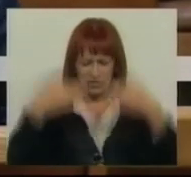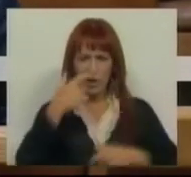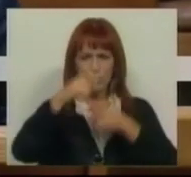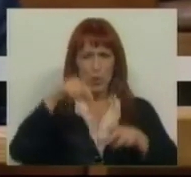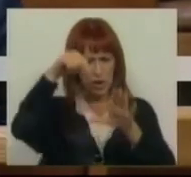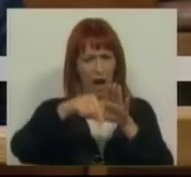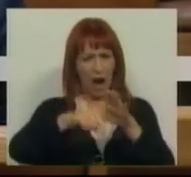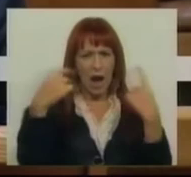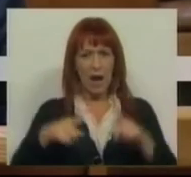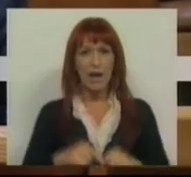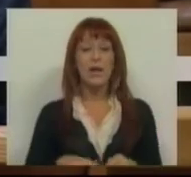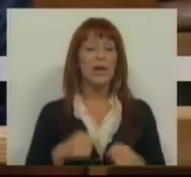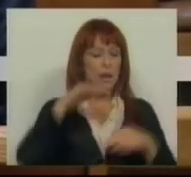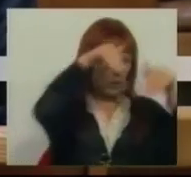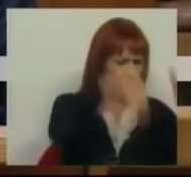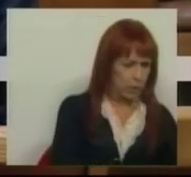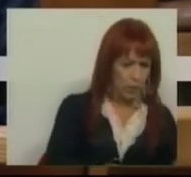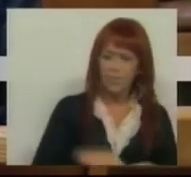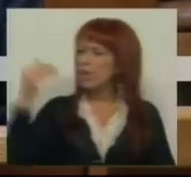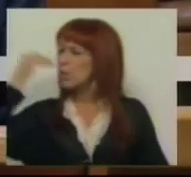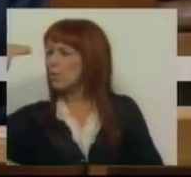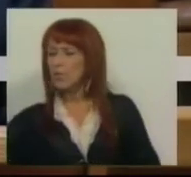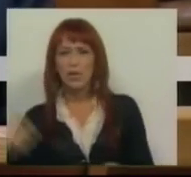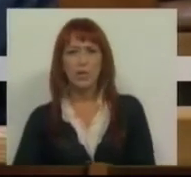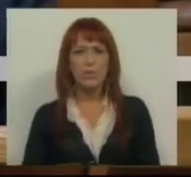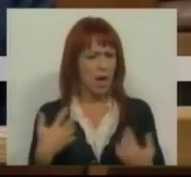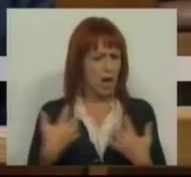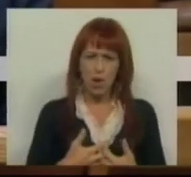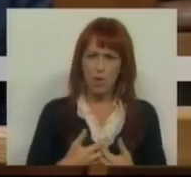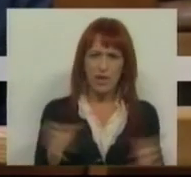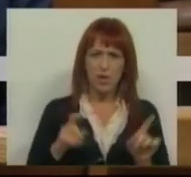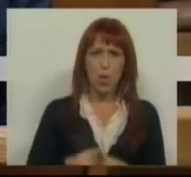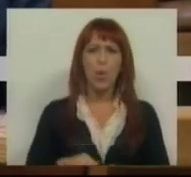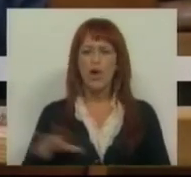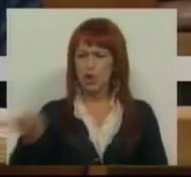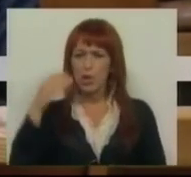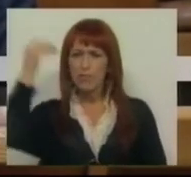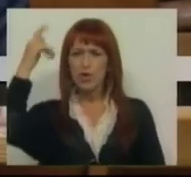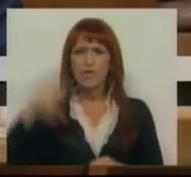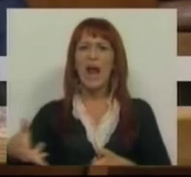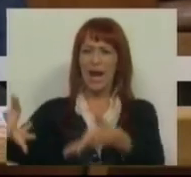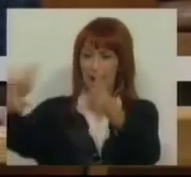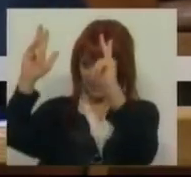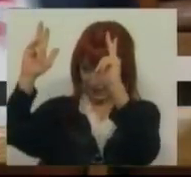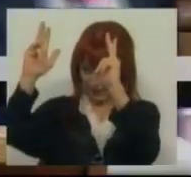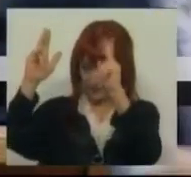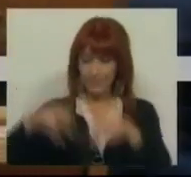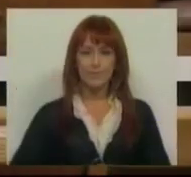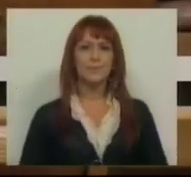gente dentro. Entre o abismo e o futuro, não hesitamos. Escolhemos um futuro em liberdade.